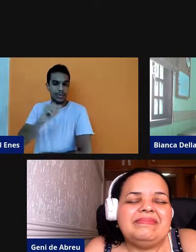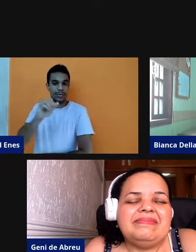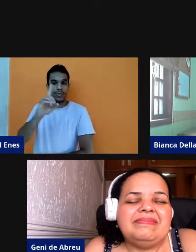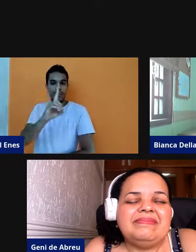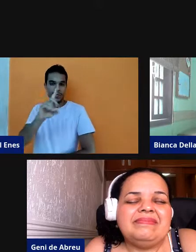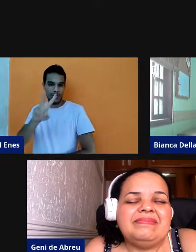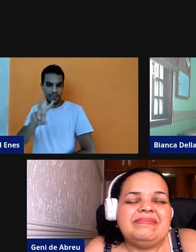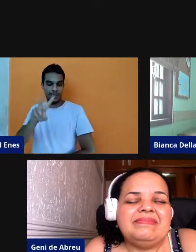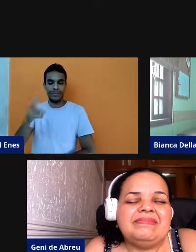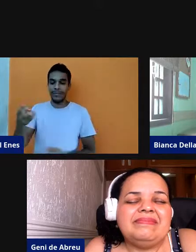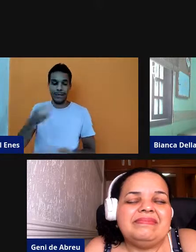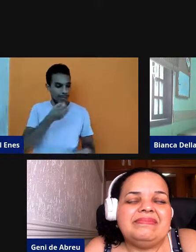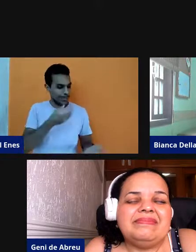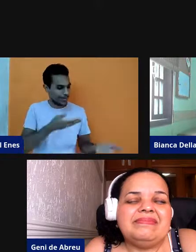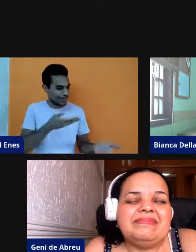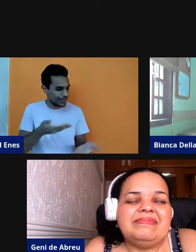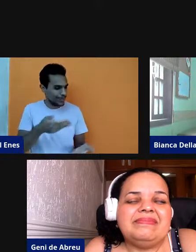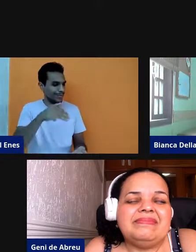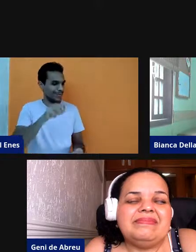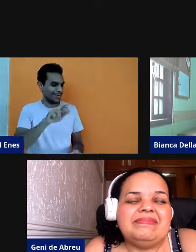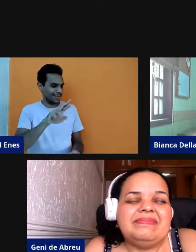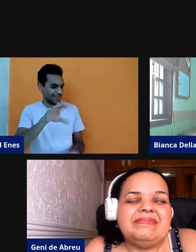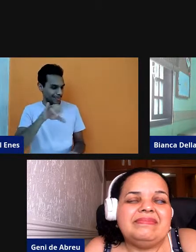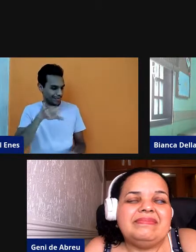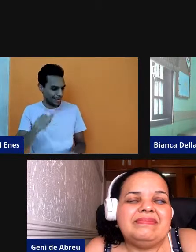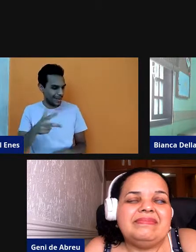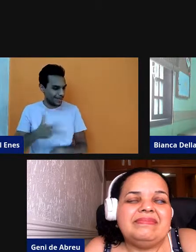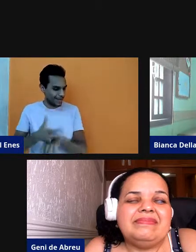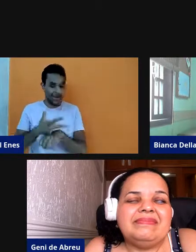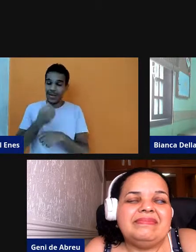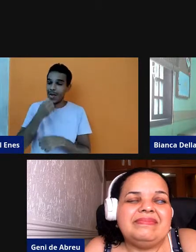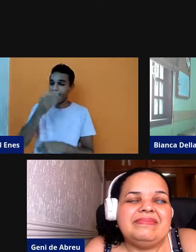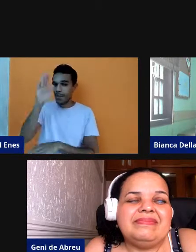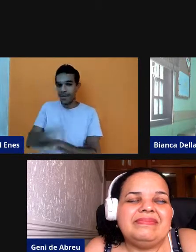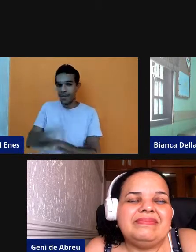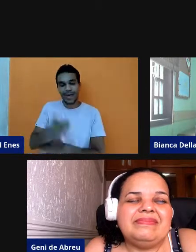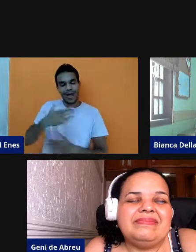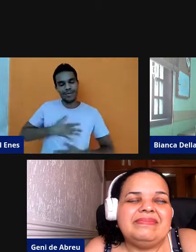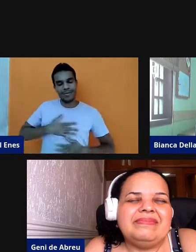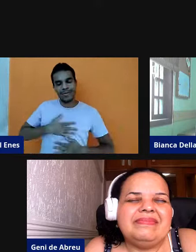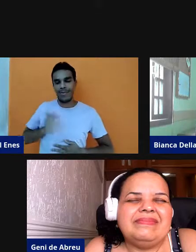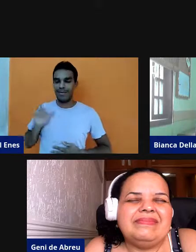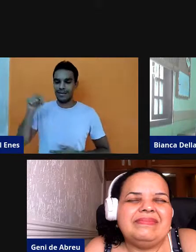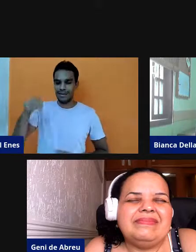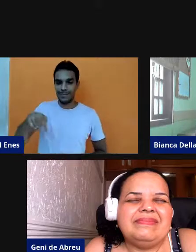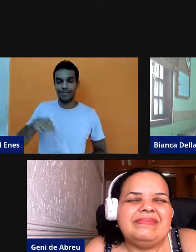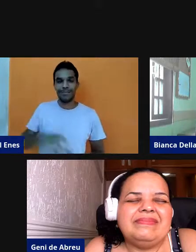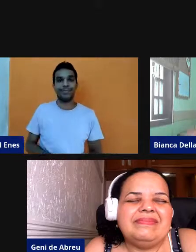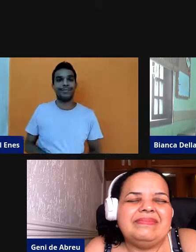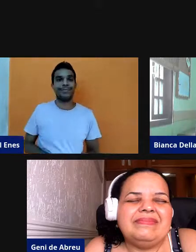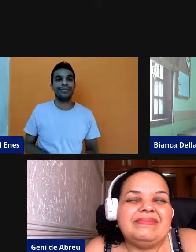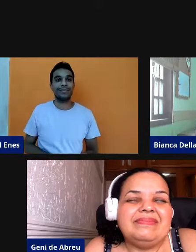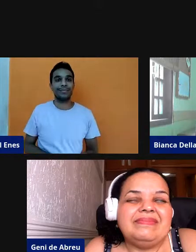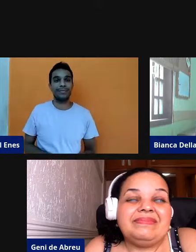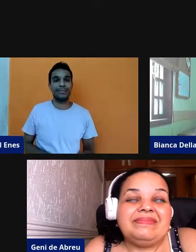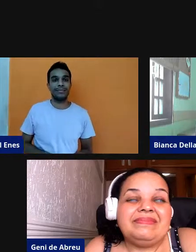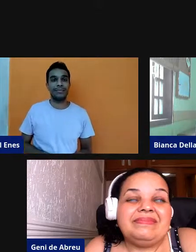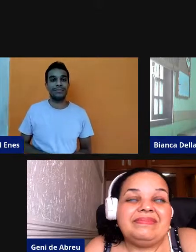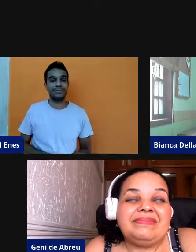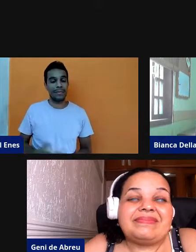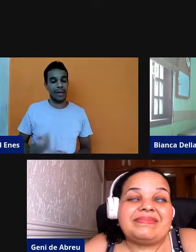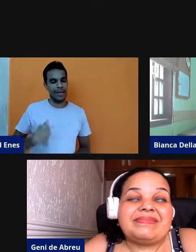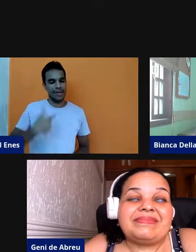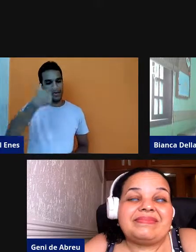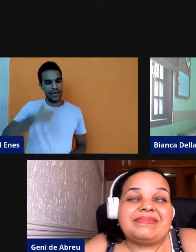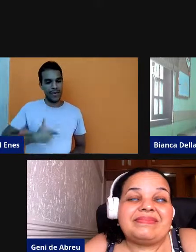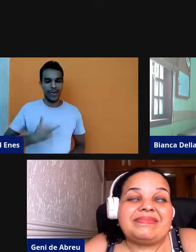também à nossa live, Márcia. Boa tarde, obrigada. É um prazer estar aqui. E aí, eu não me apresentei no